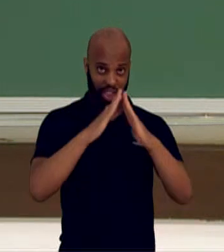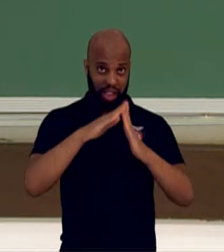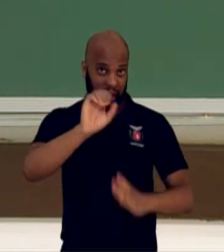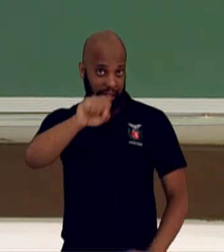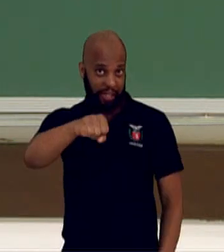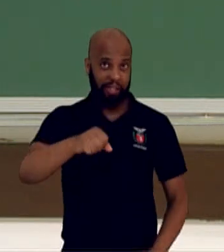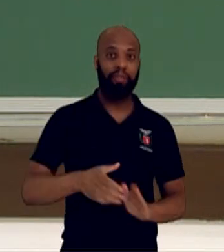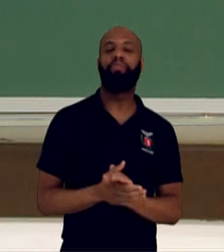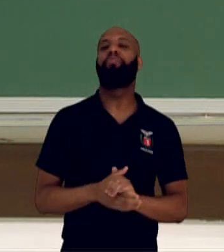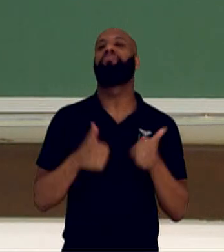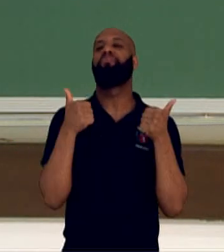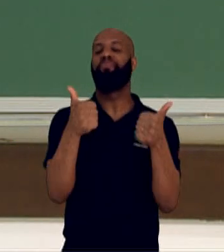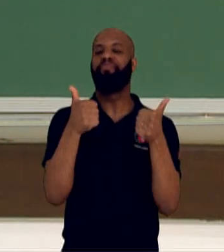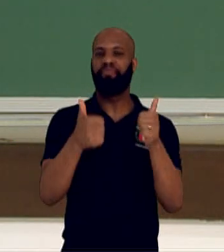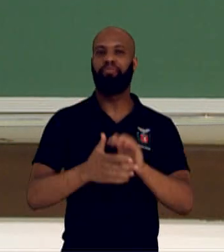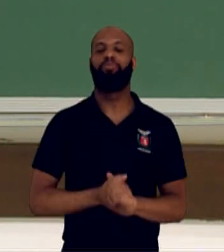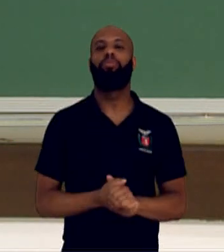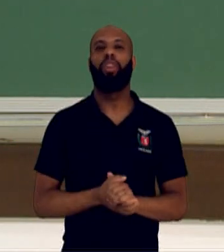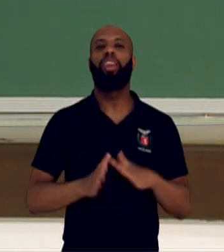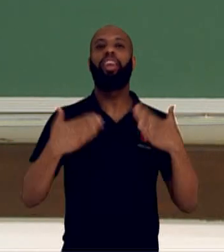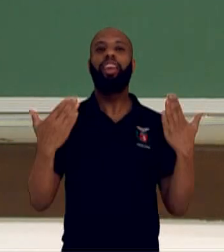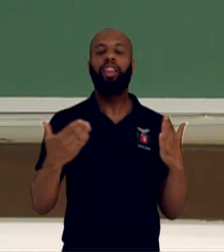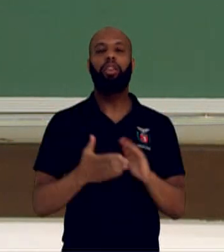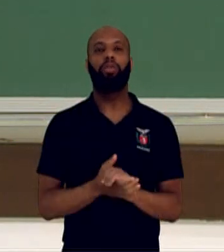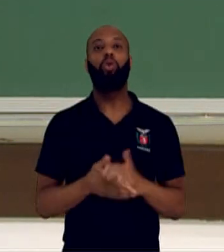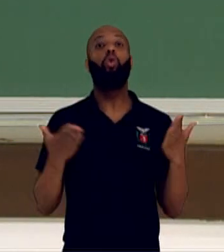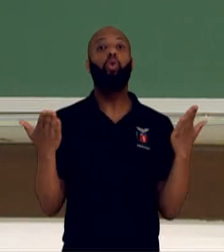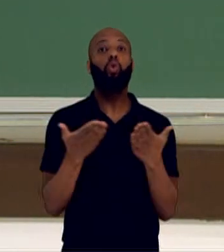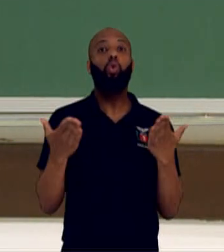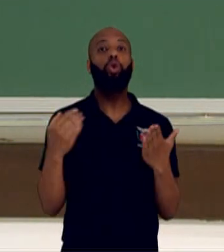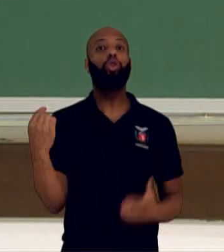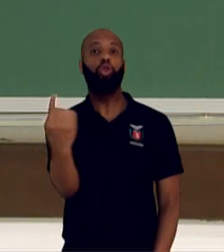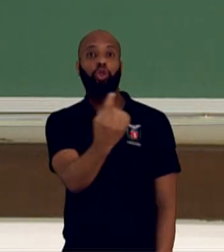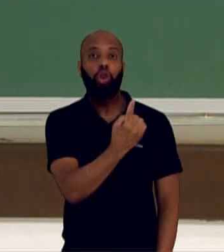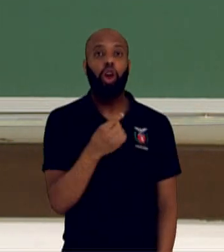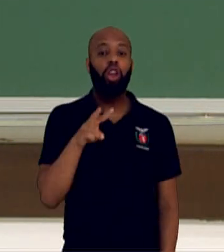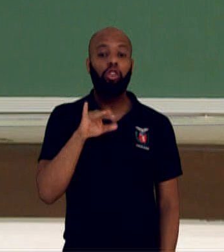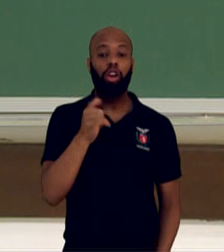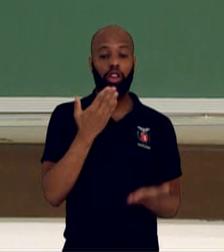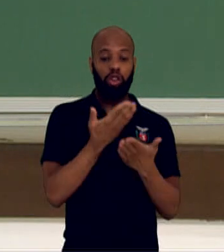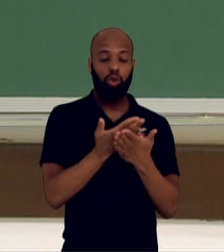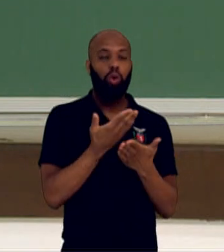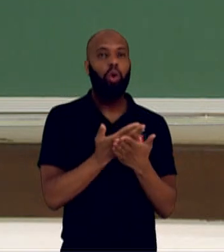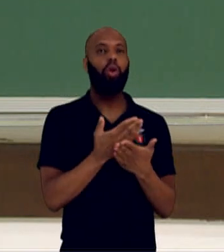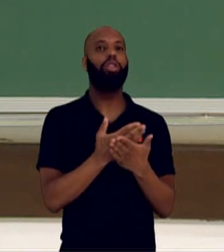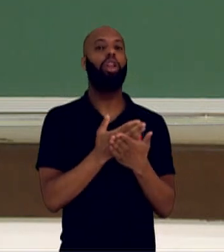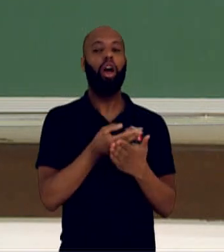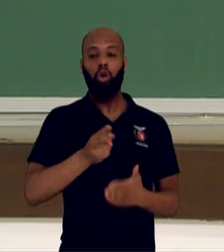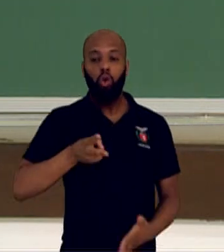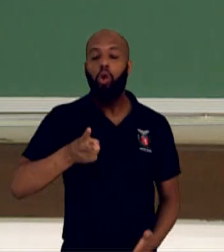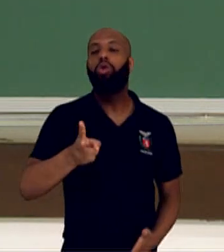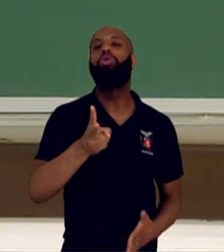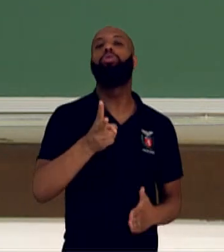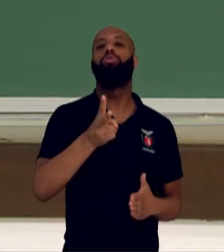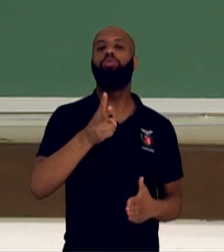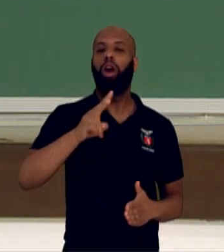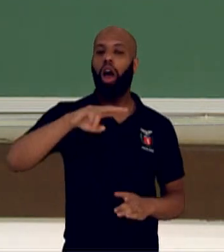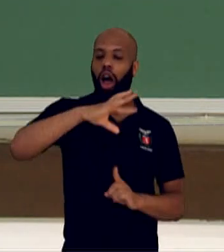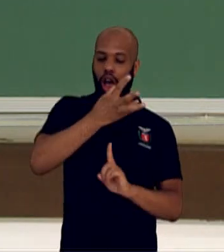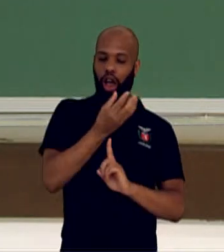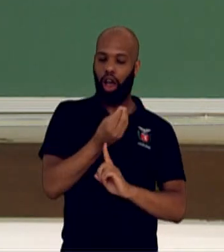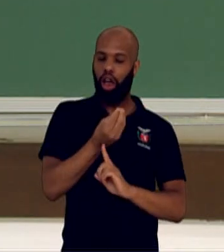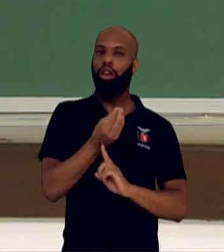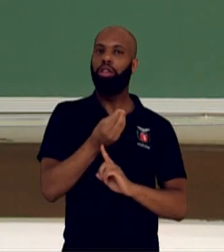vocês? Muito bem. Então, olha só, hoje a gente vai dar continuidade às nossas aulas de